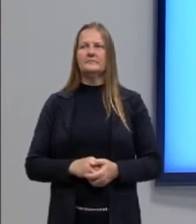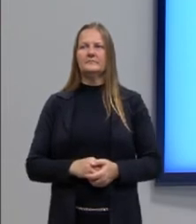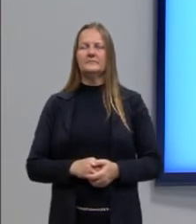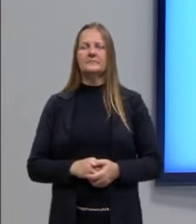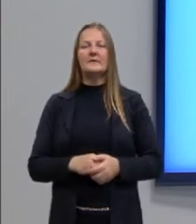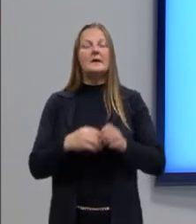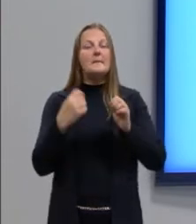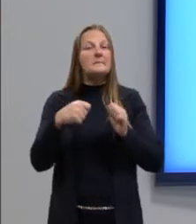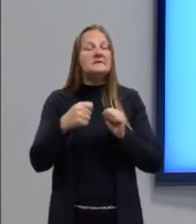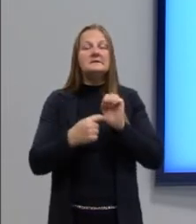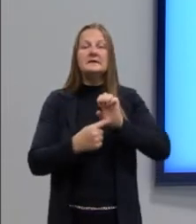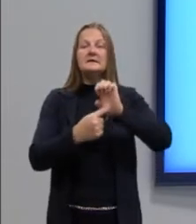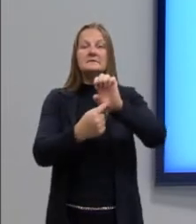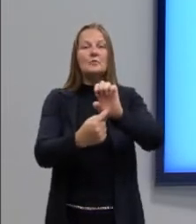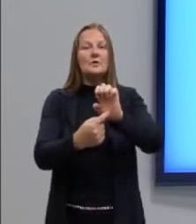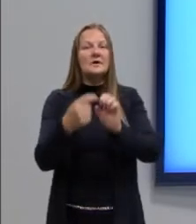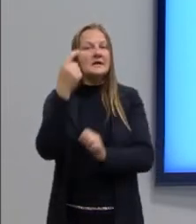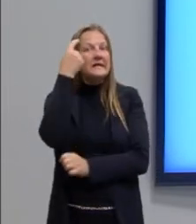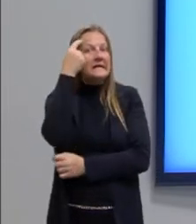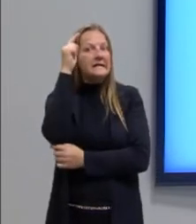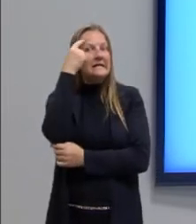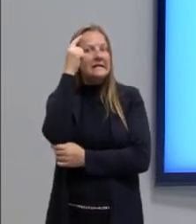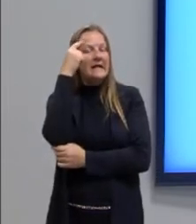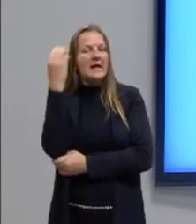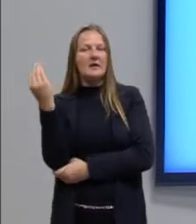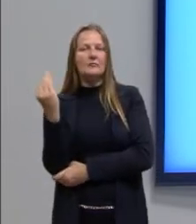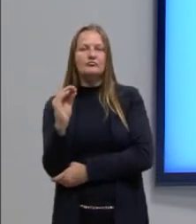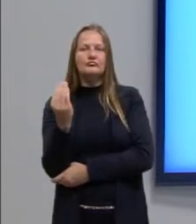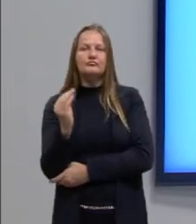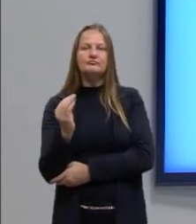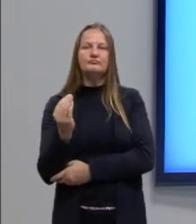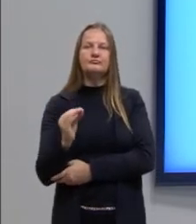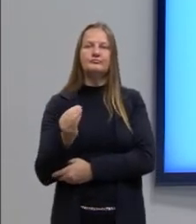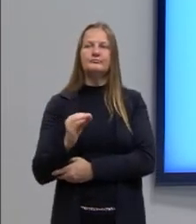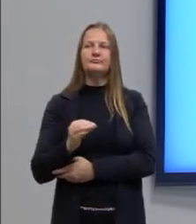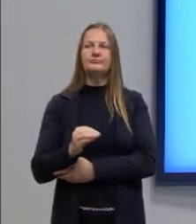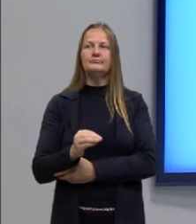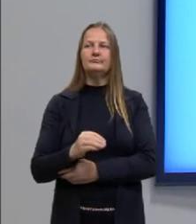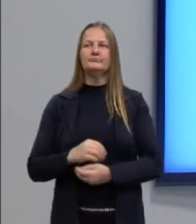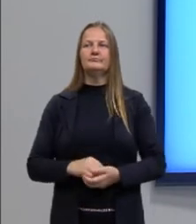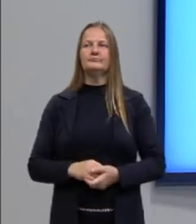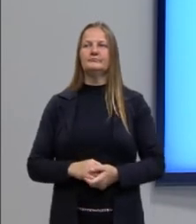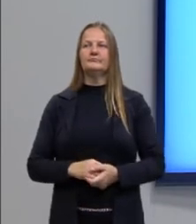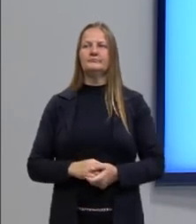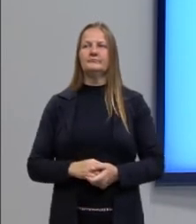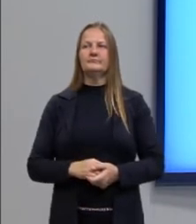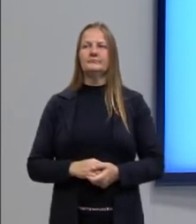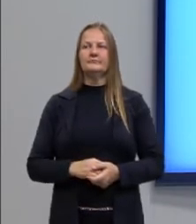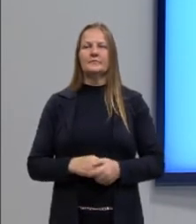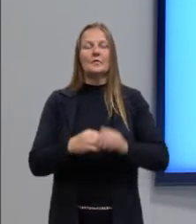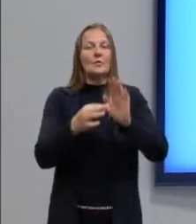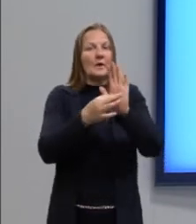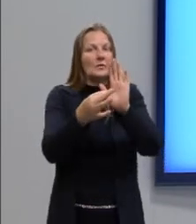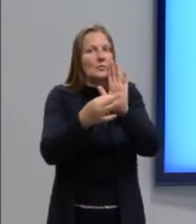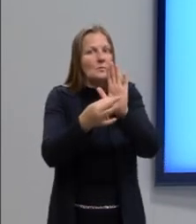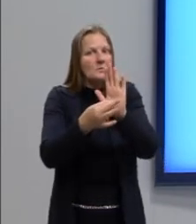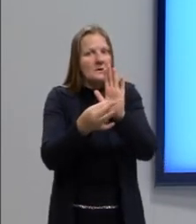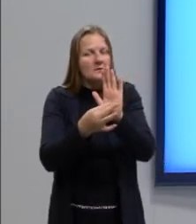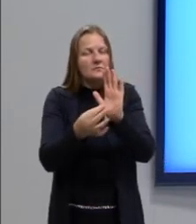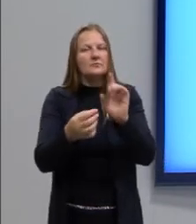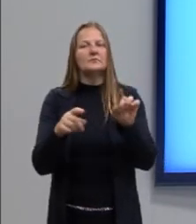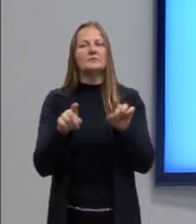exposição de ideias no texto de redação exposição de ideias os argumentos